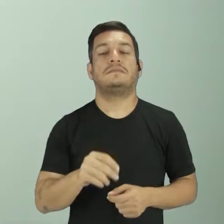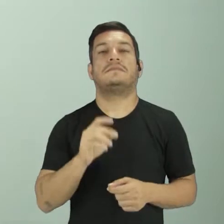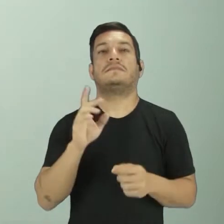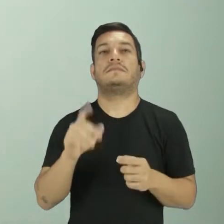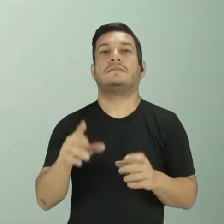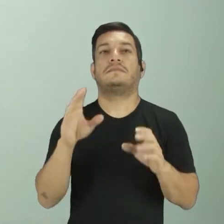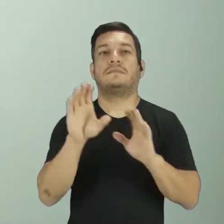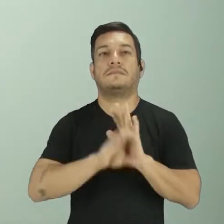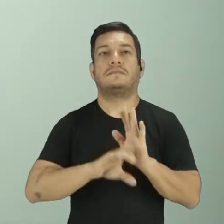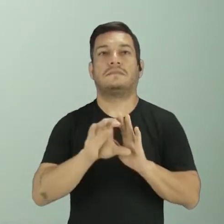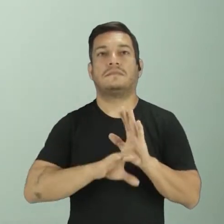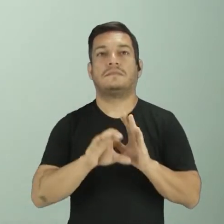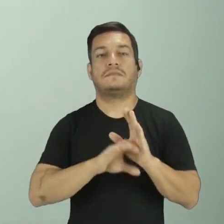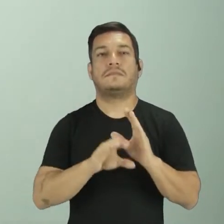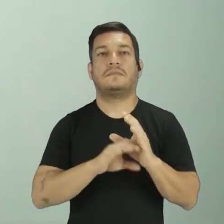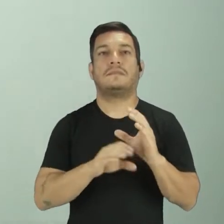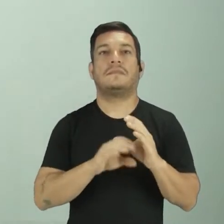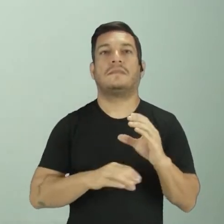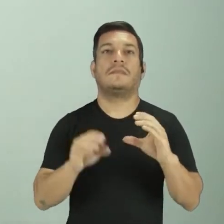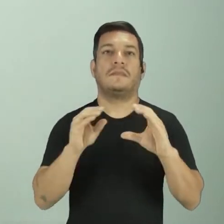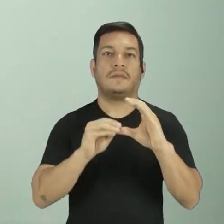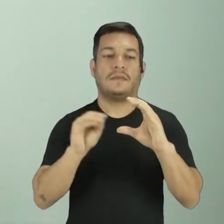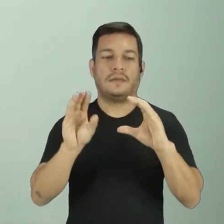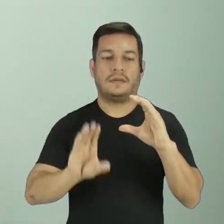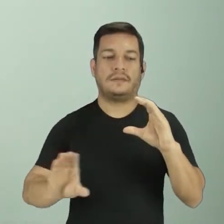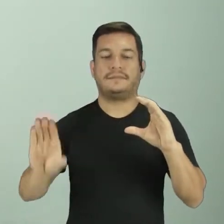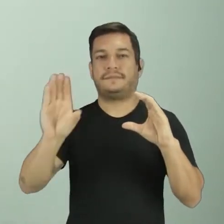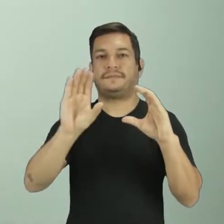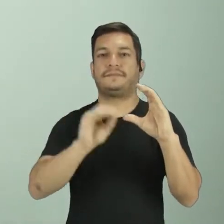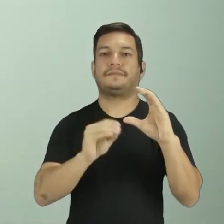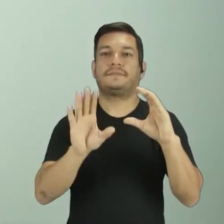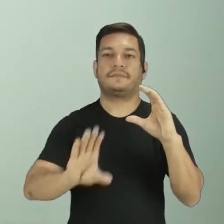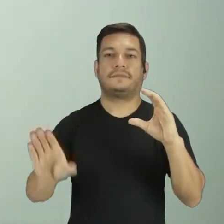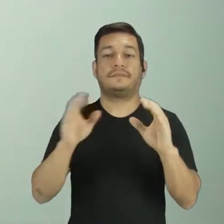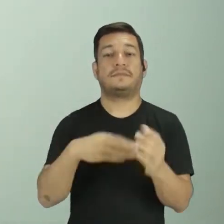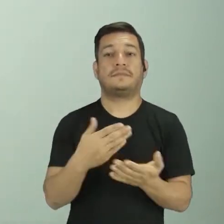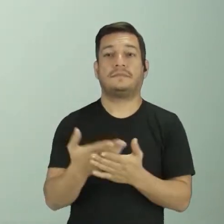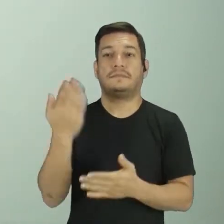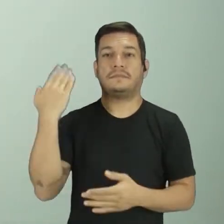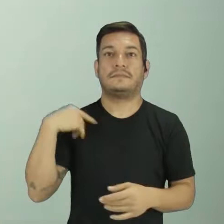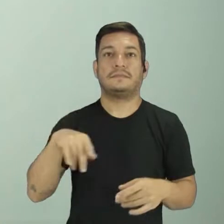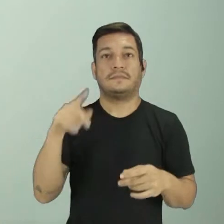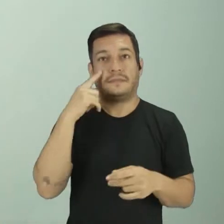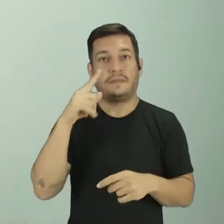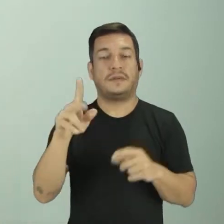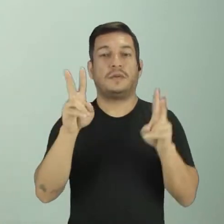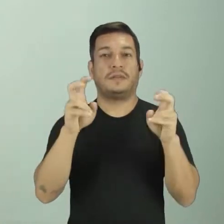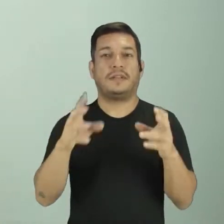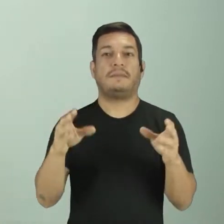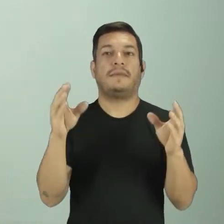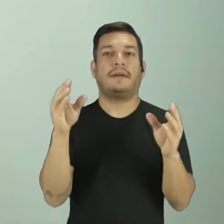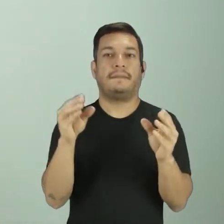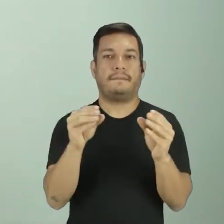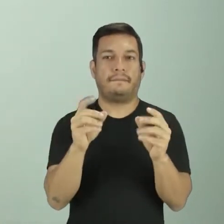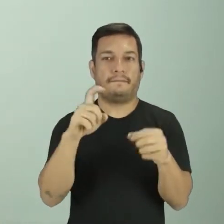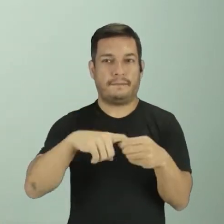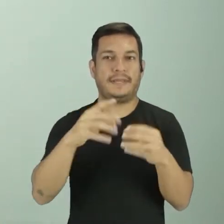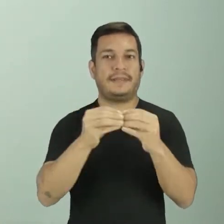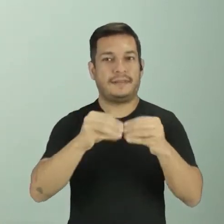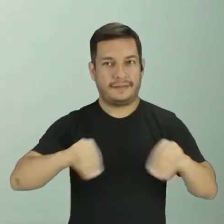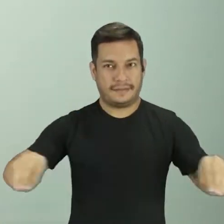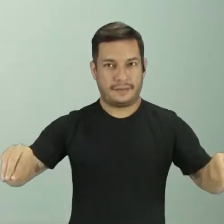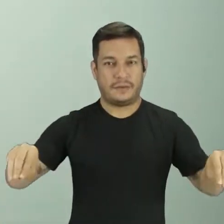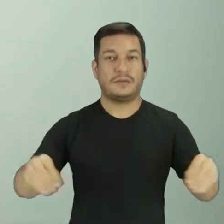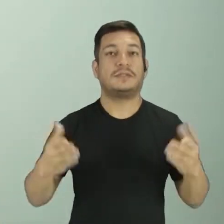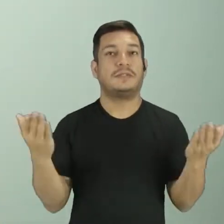nosso conteúdo de divisão celular, né? Na última aula a gente viu o tema mitose e na aula de hoje a gente vai ver